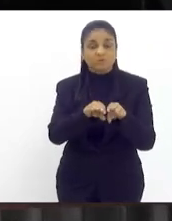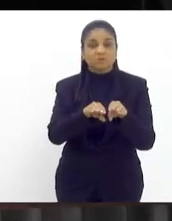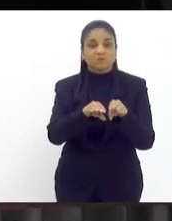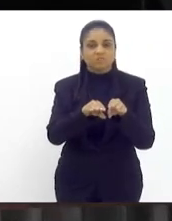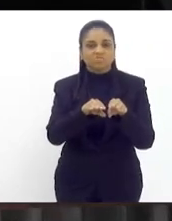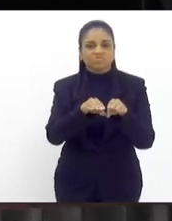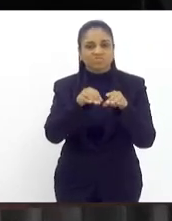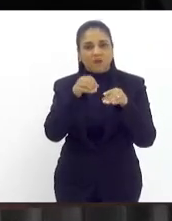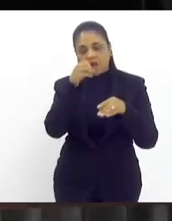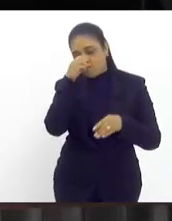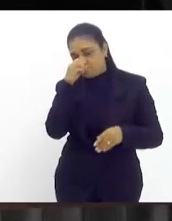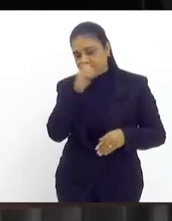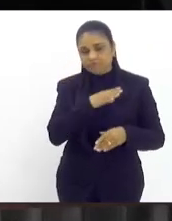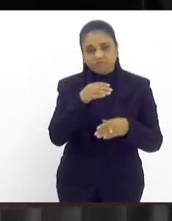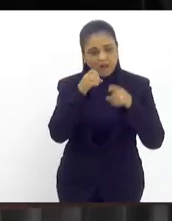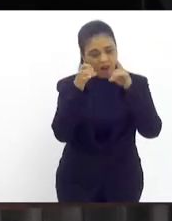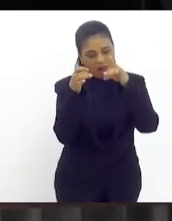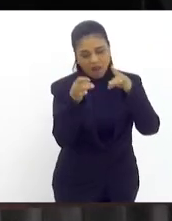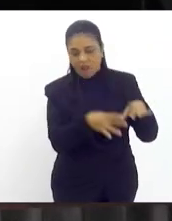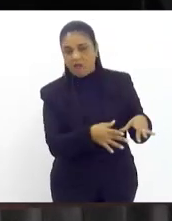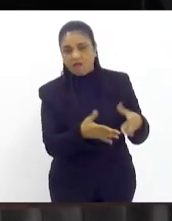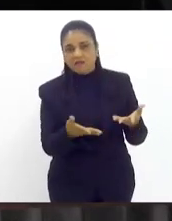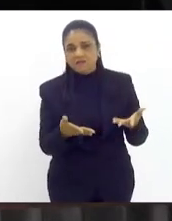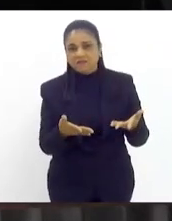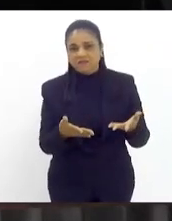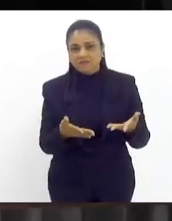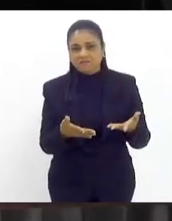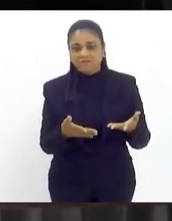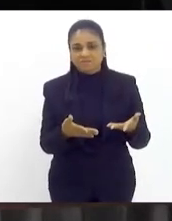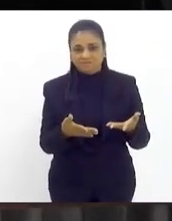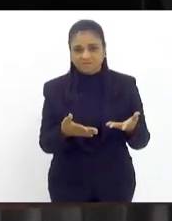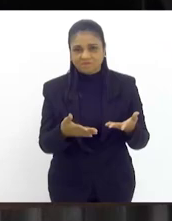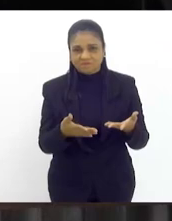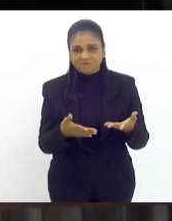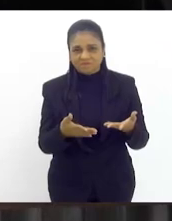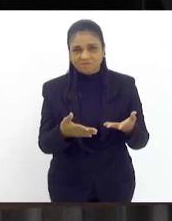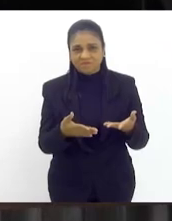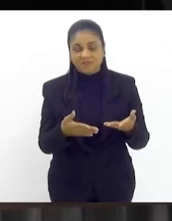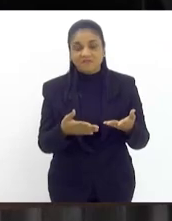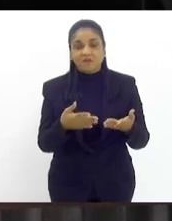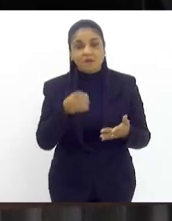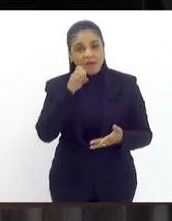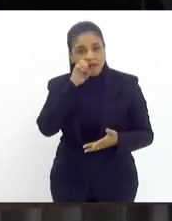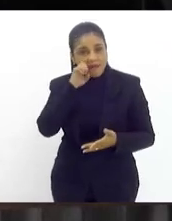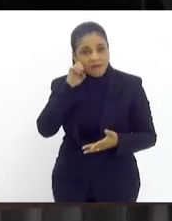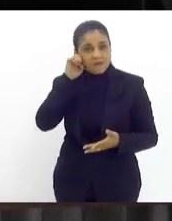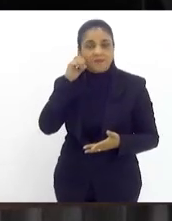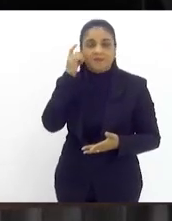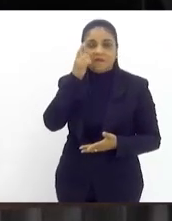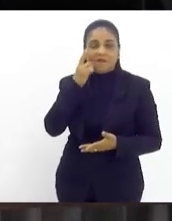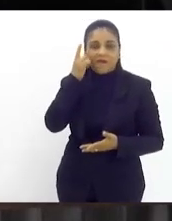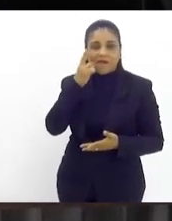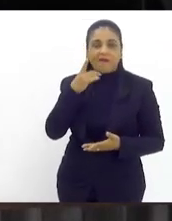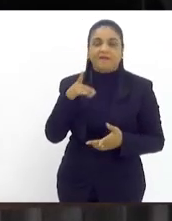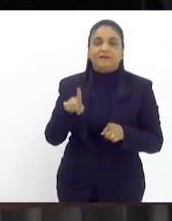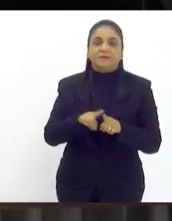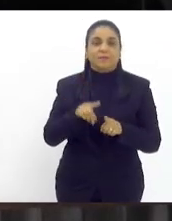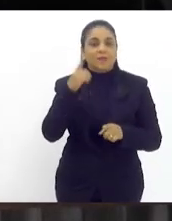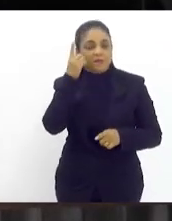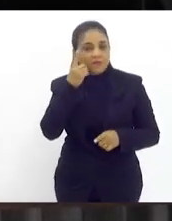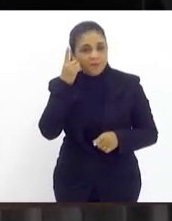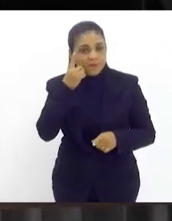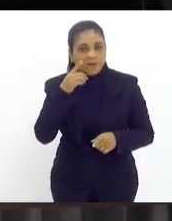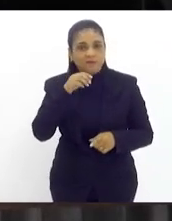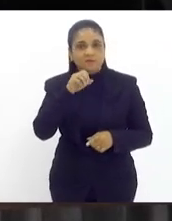jogada então fica aqui deputada Érica takimoto Deputado Sérgio Fernandes